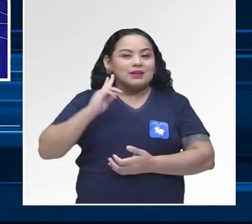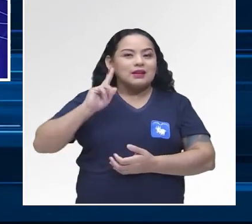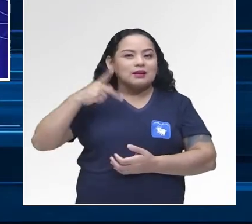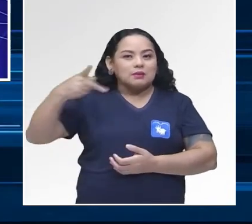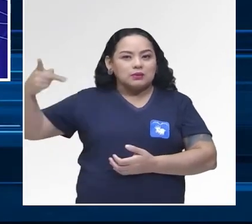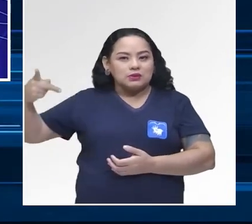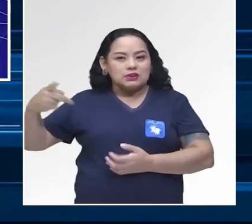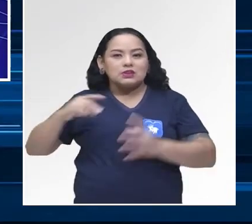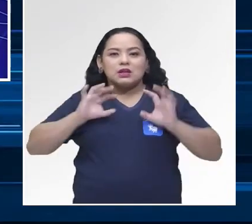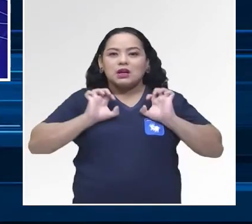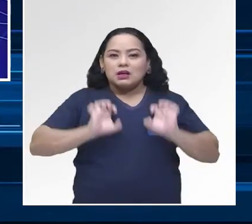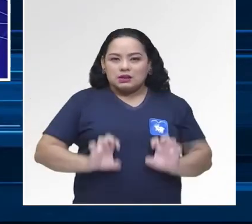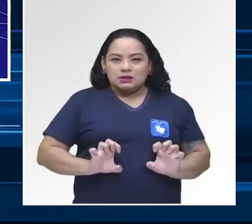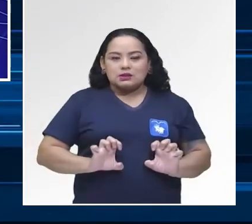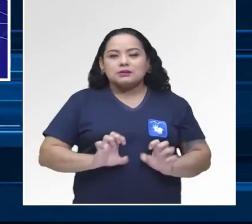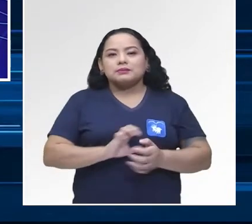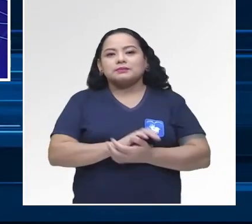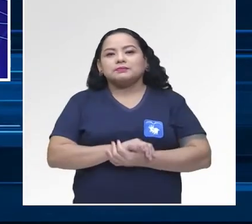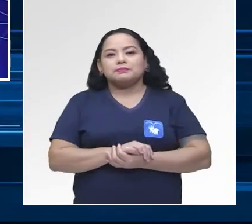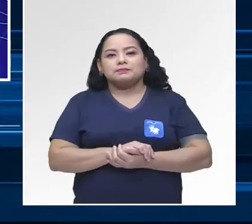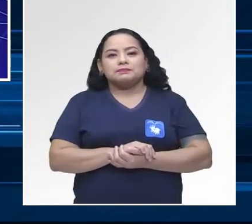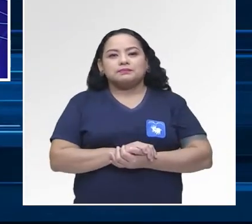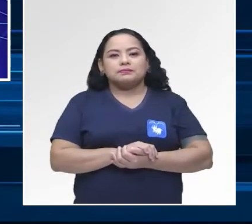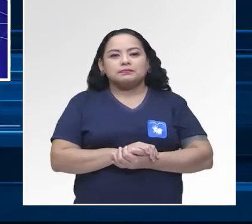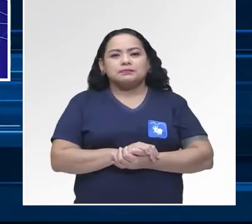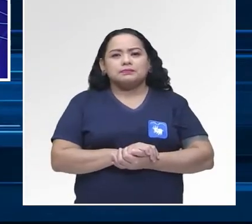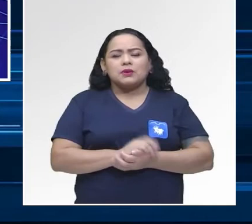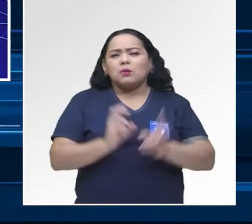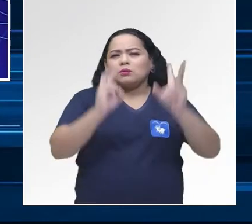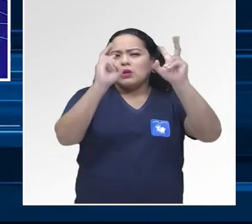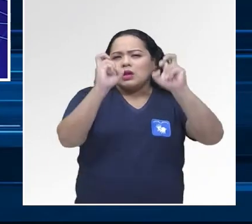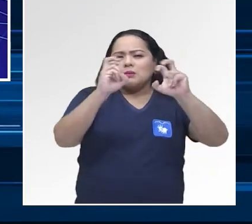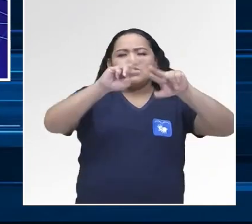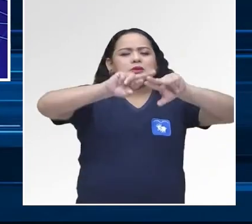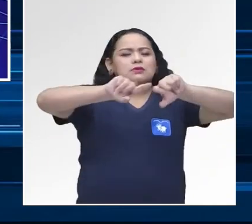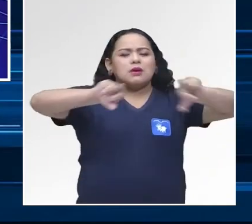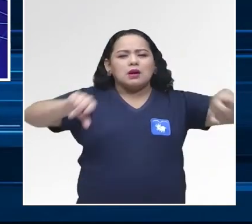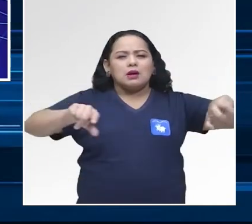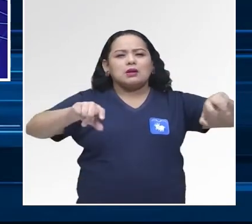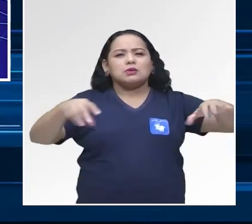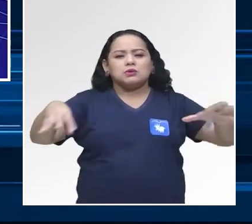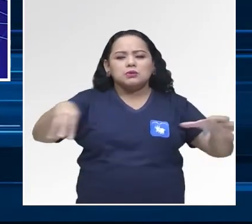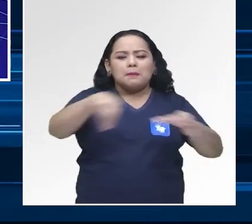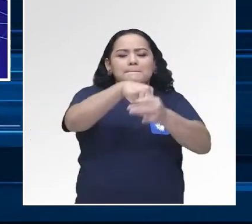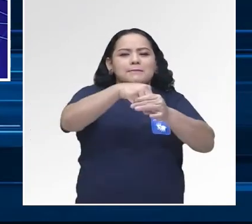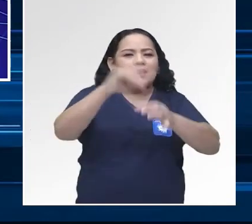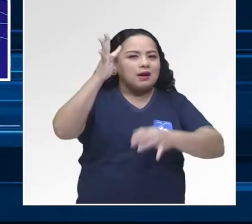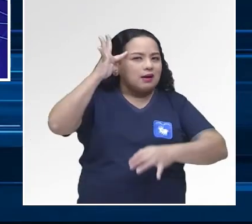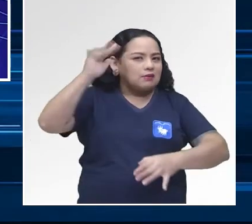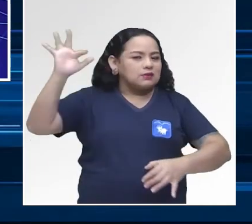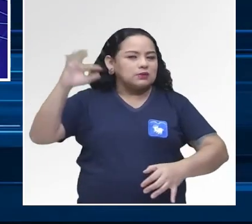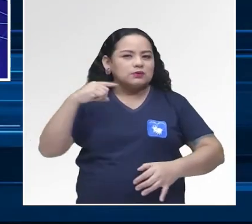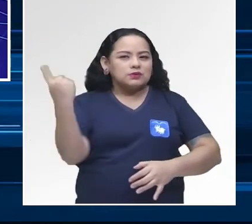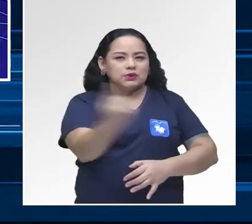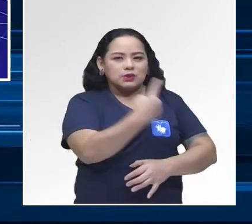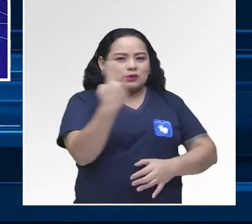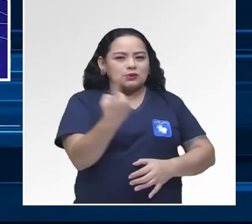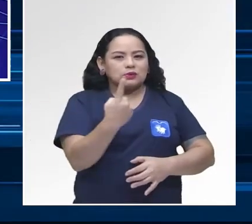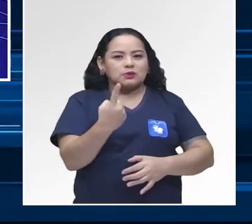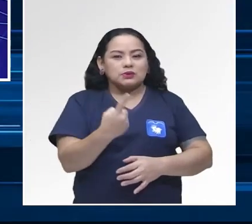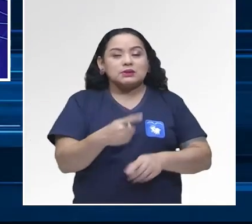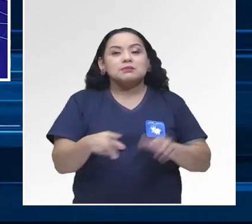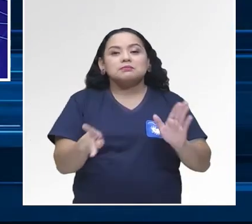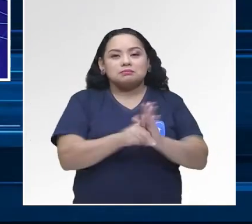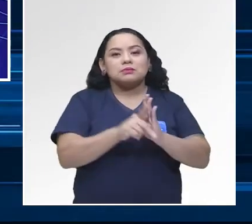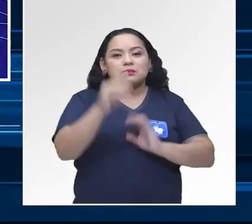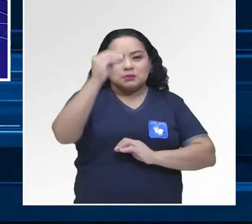da ética, né? Então tem vários temas aí, ó, dentro da filosofia que nós trabalhamos aí. O próprio